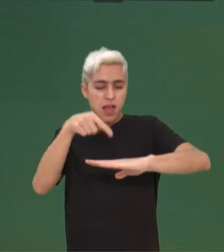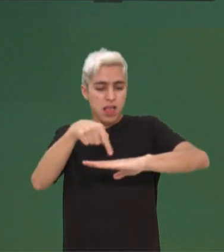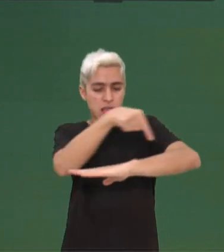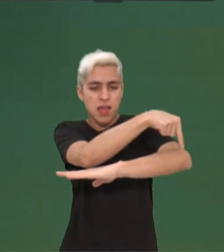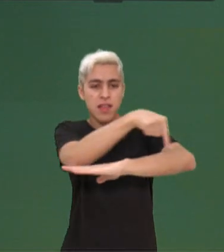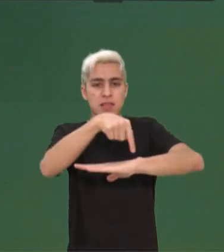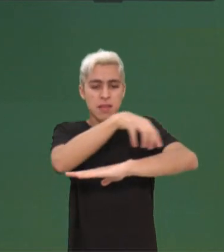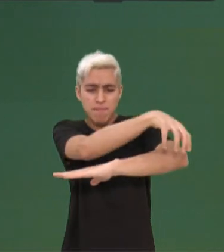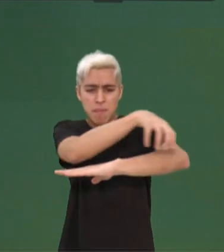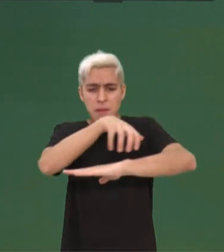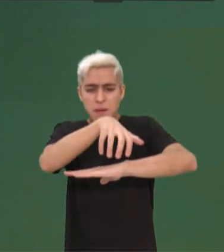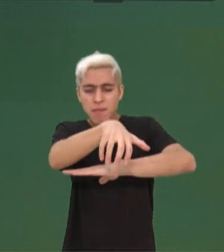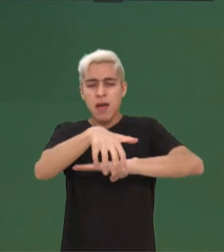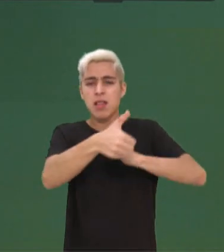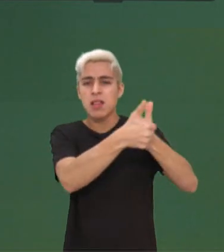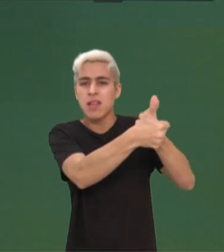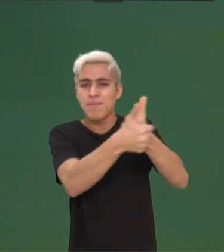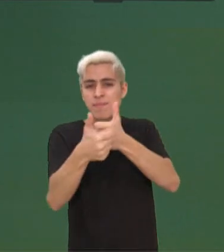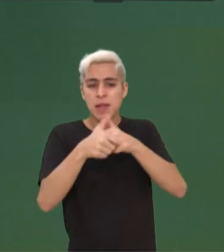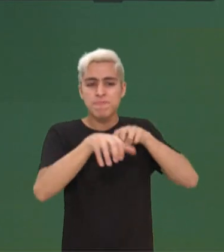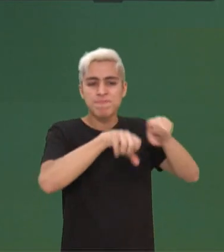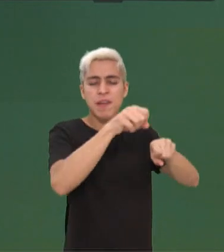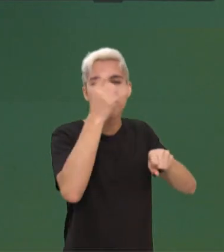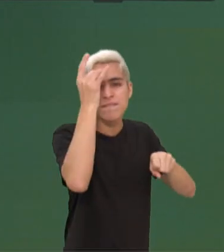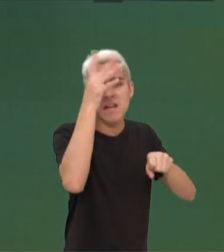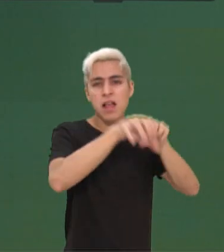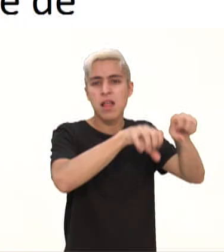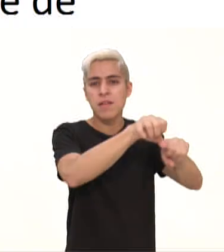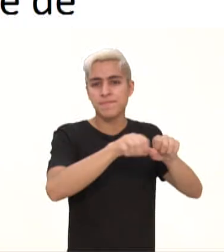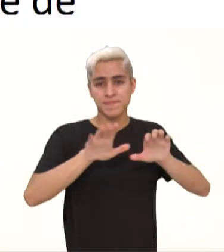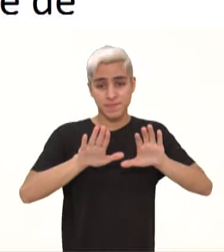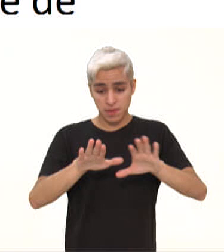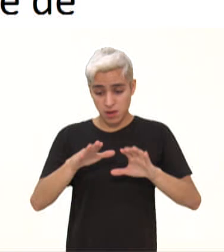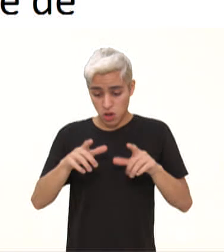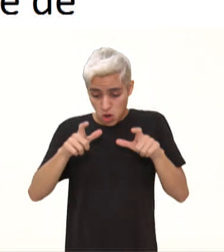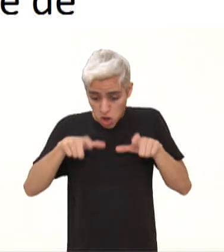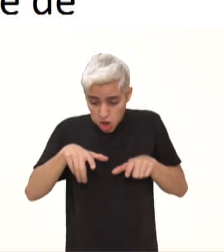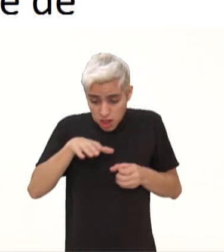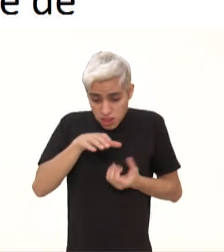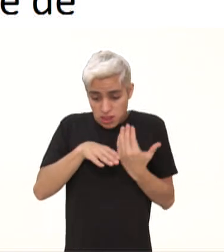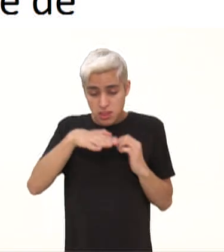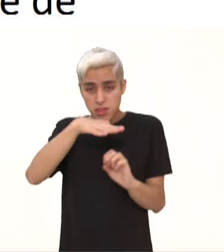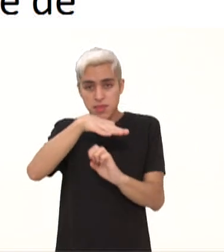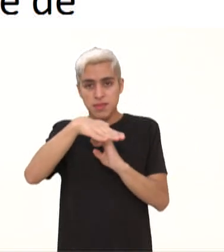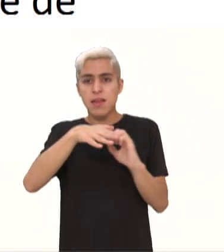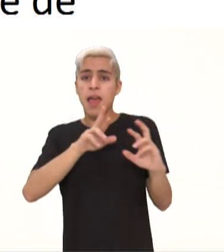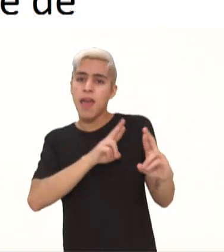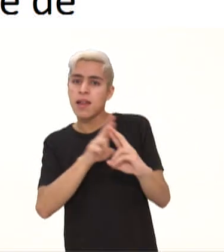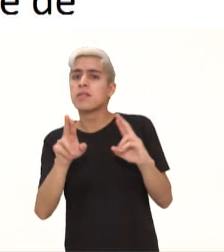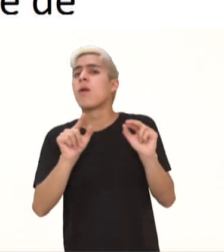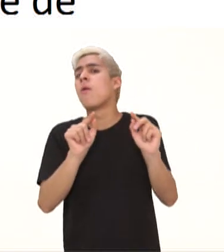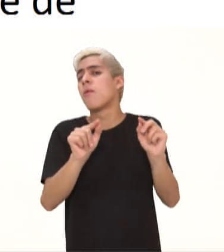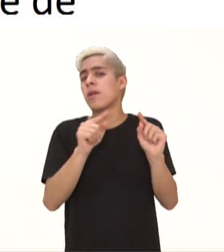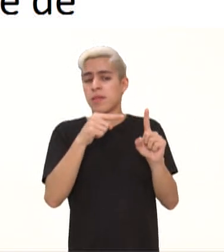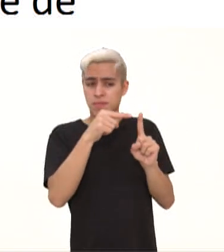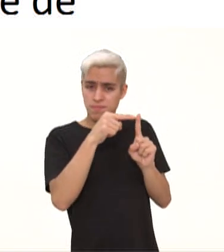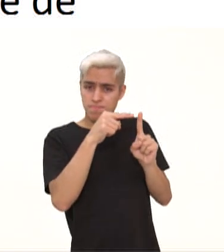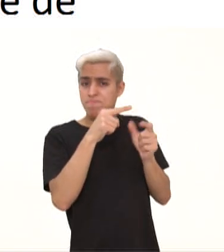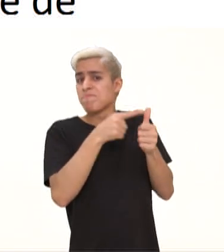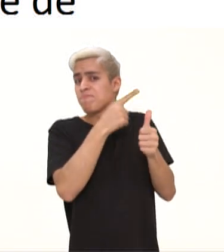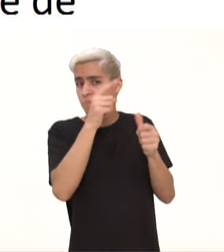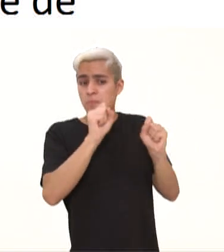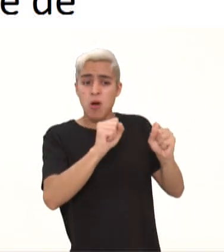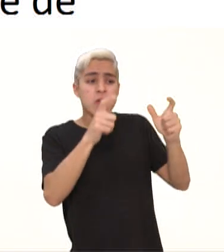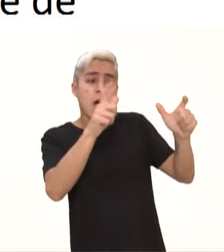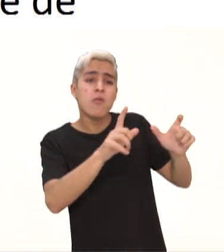em determinadas partes do espaço geográfico. Então, a localização das indústrias pode estar ligada a fatores como a